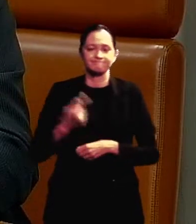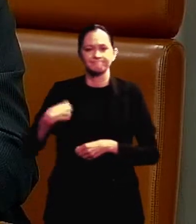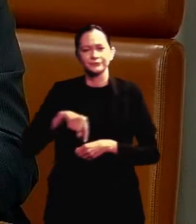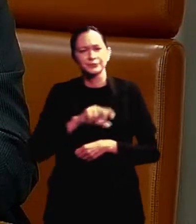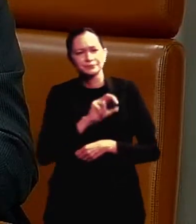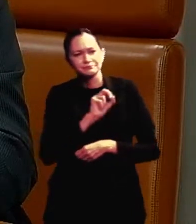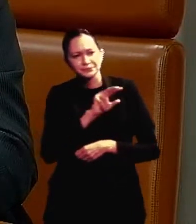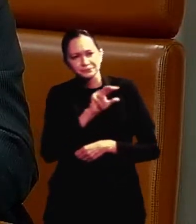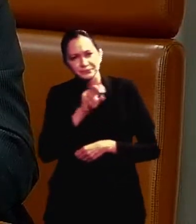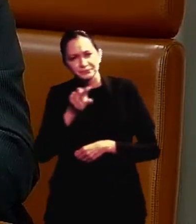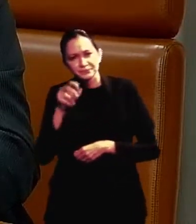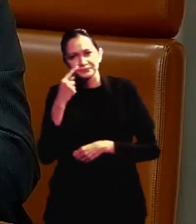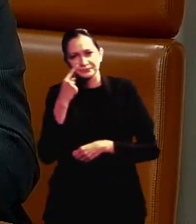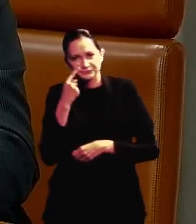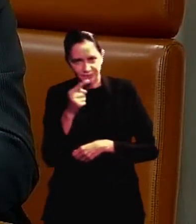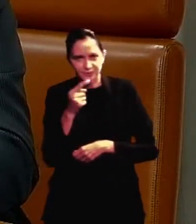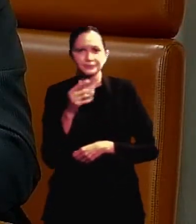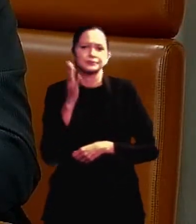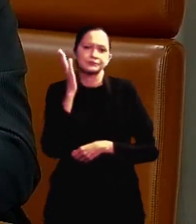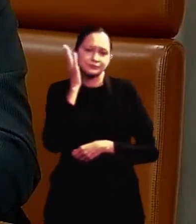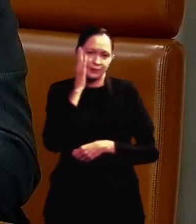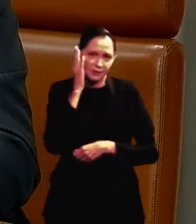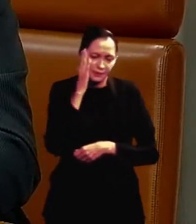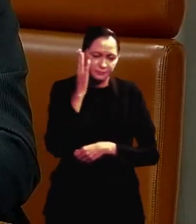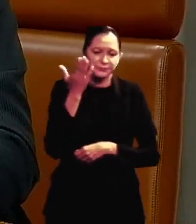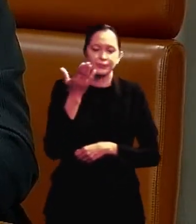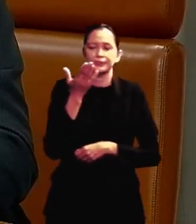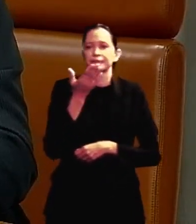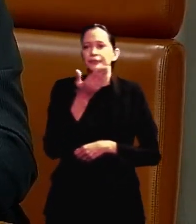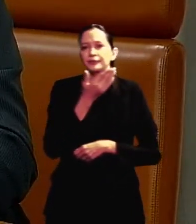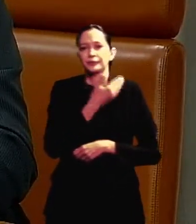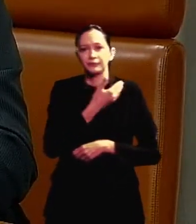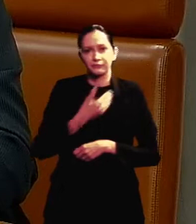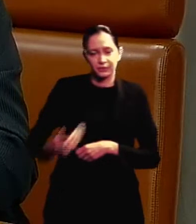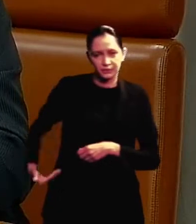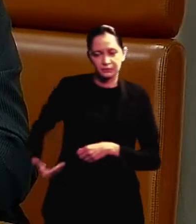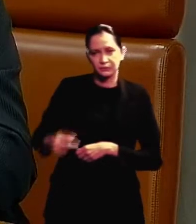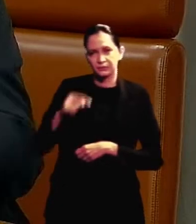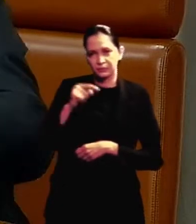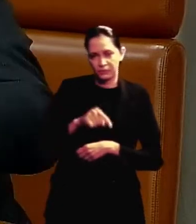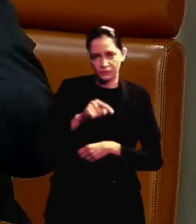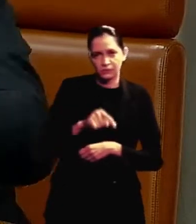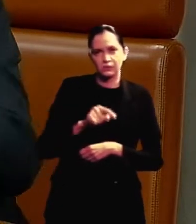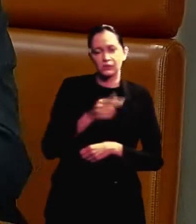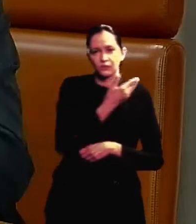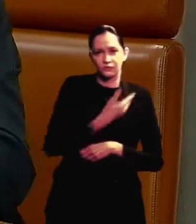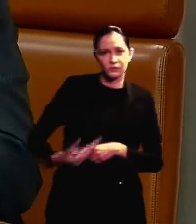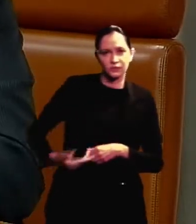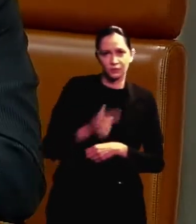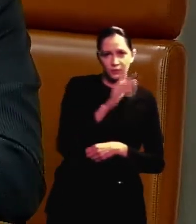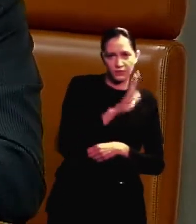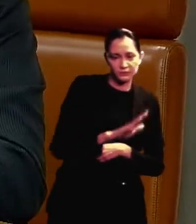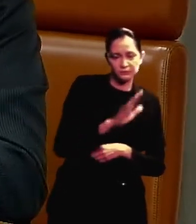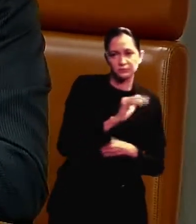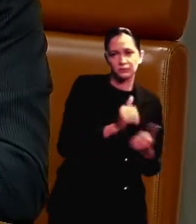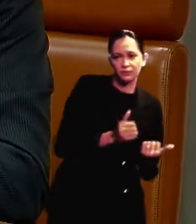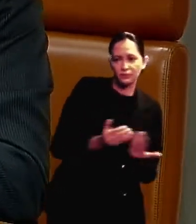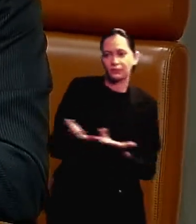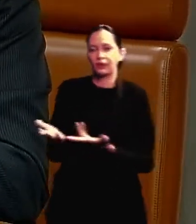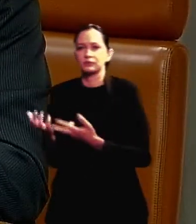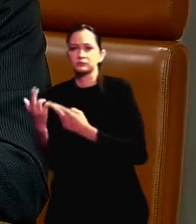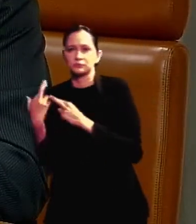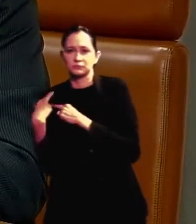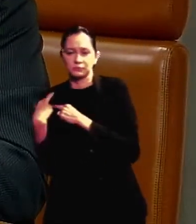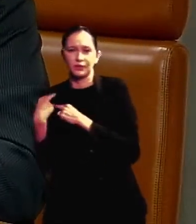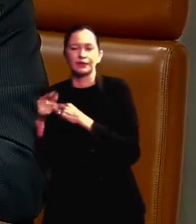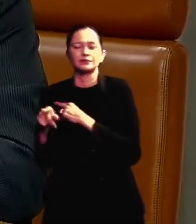vendo aí que o Estado passou o controle da Metrobus para a Prefeitura, aliás, do Eixo Anhanguera,